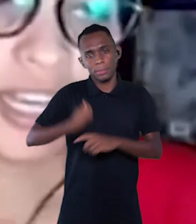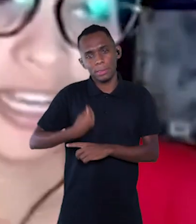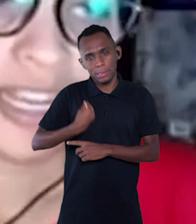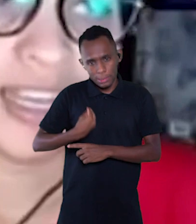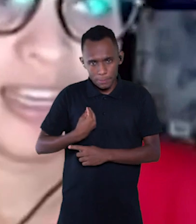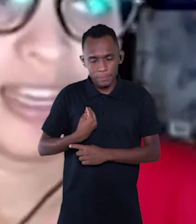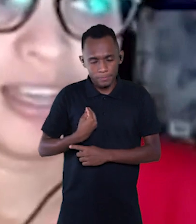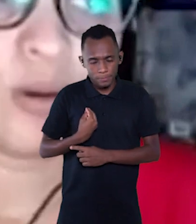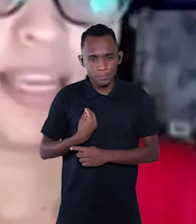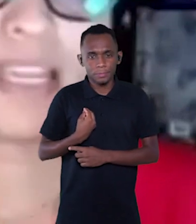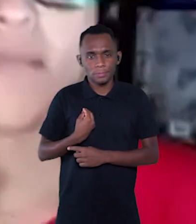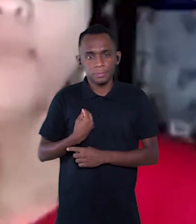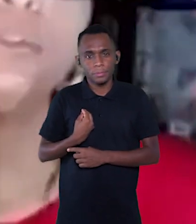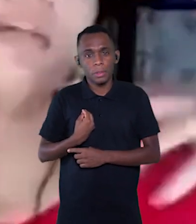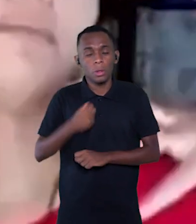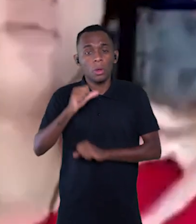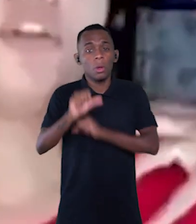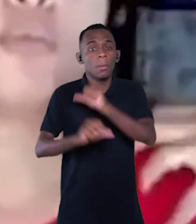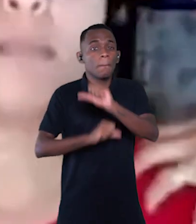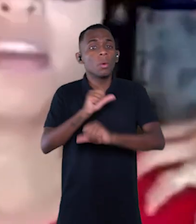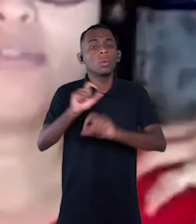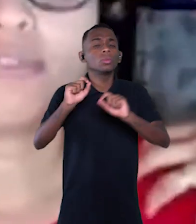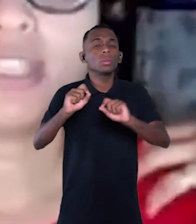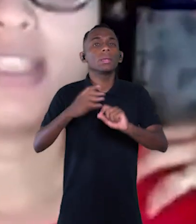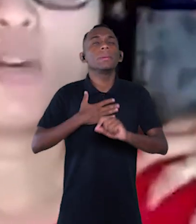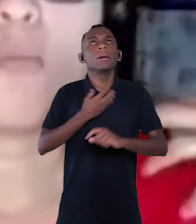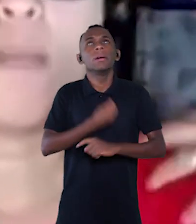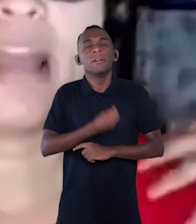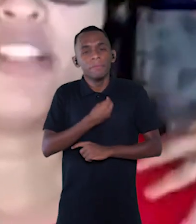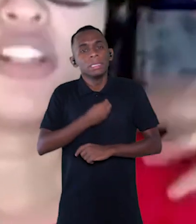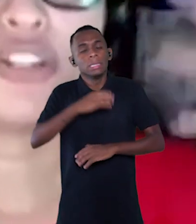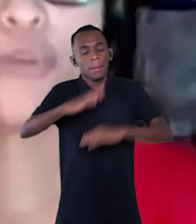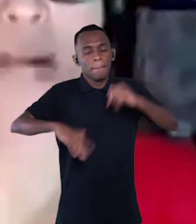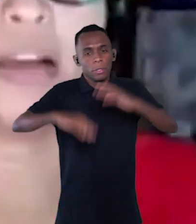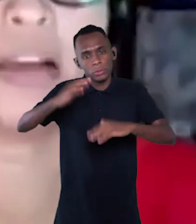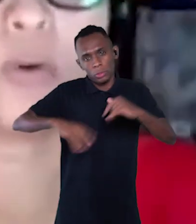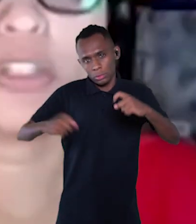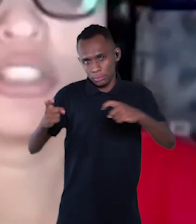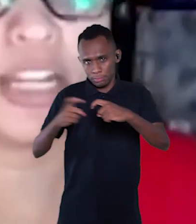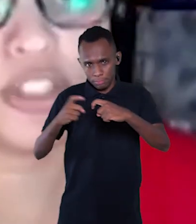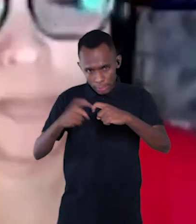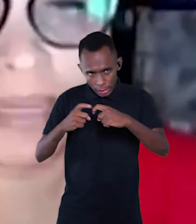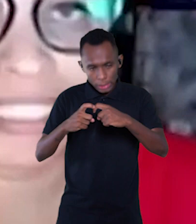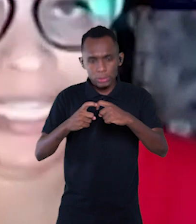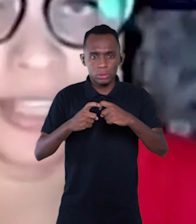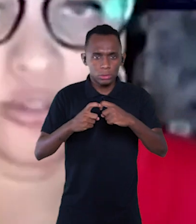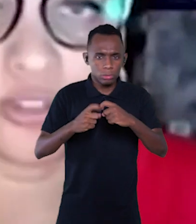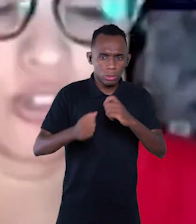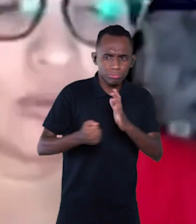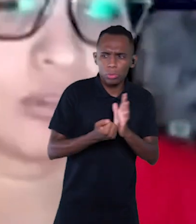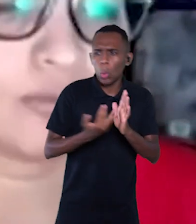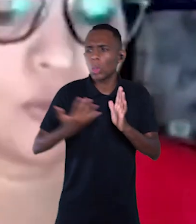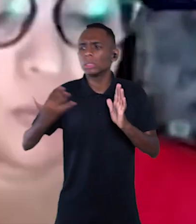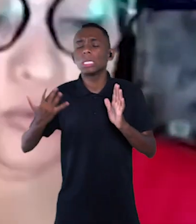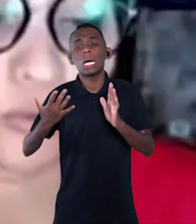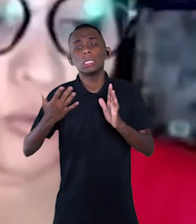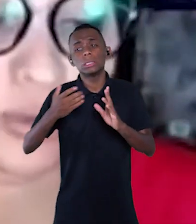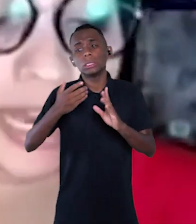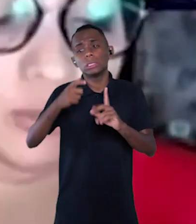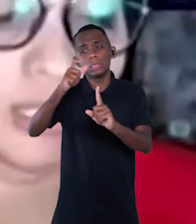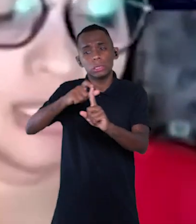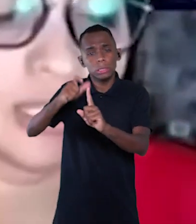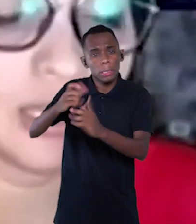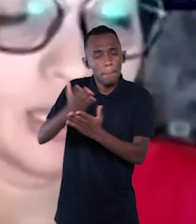veja, o que muda muito a minha vida como médica de uma quantidade de pacientes, ou seja, vamos supor que eu